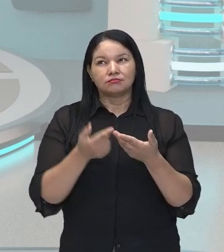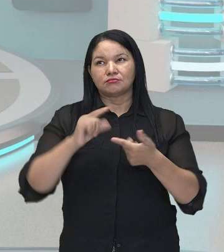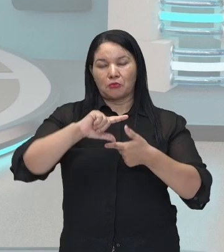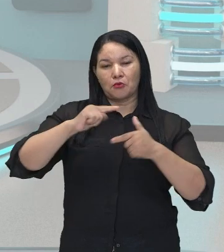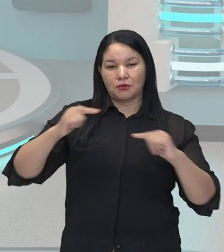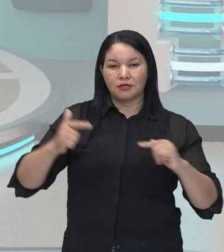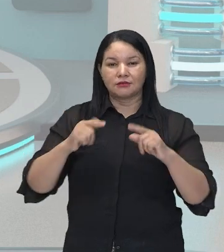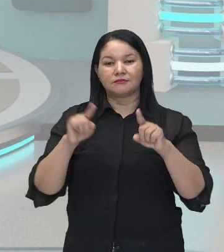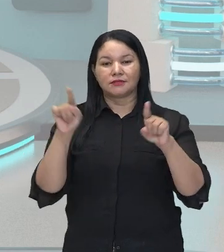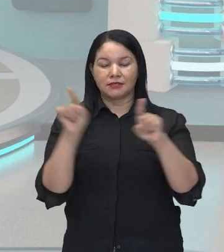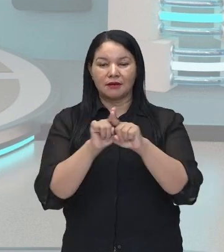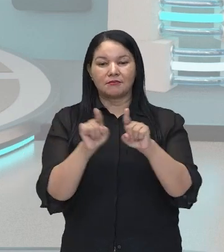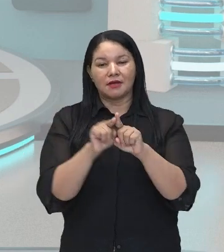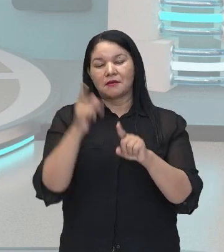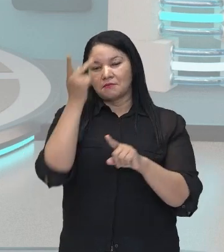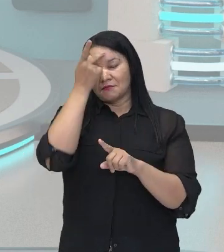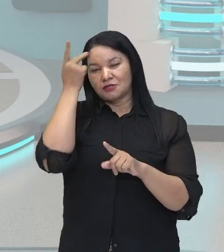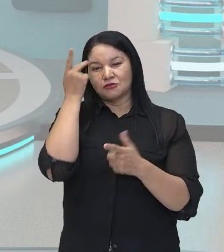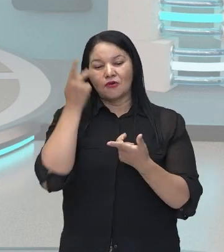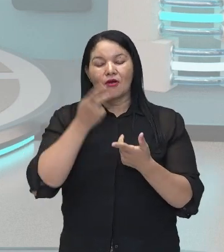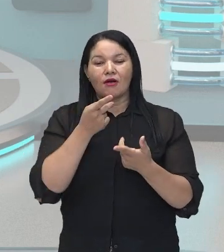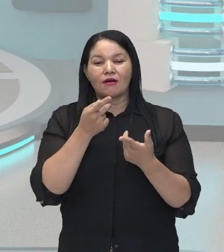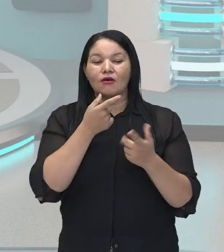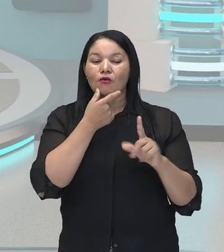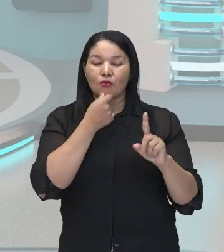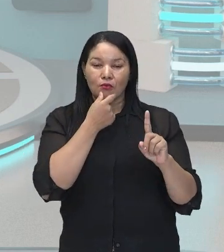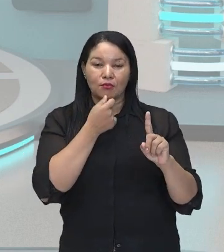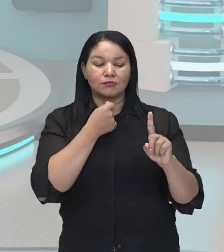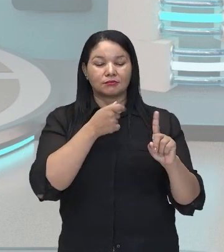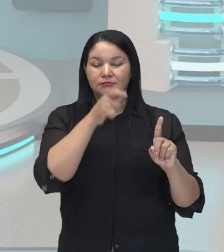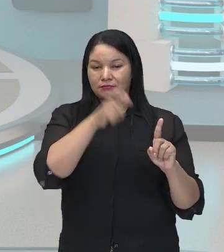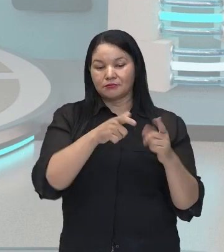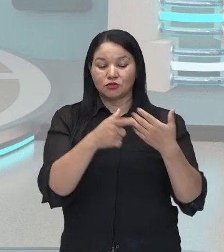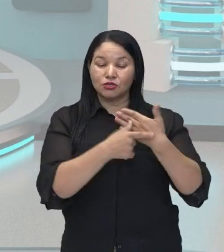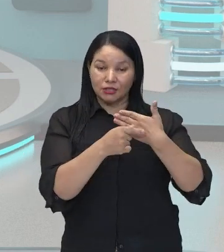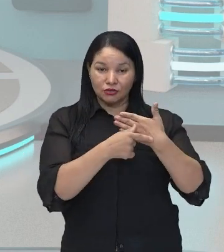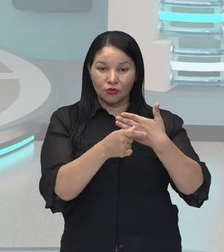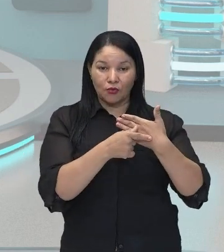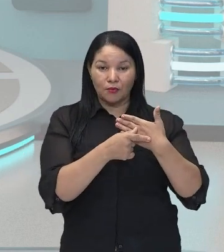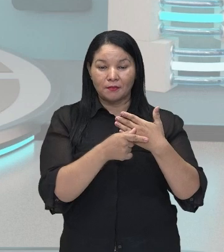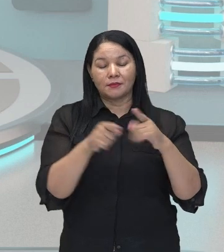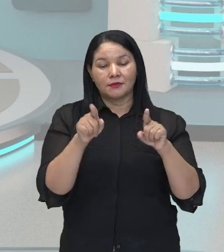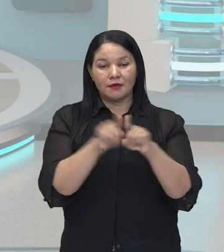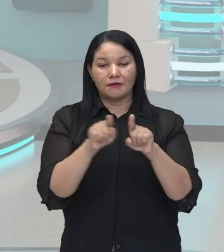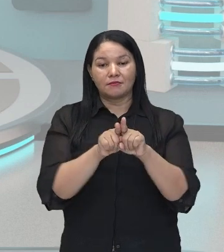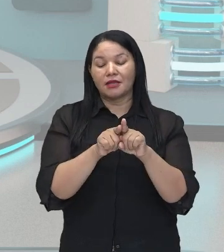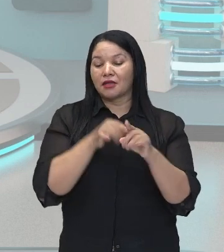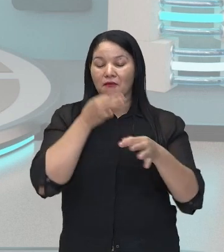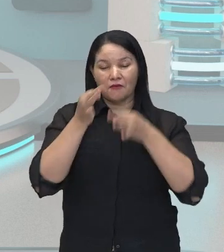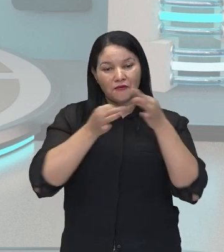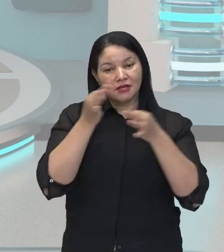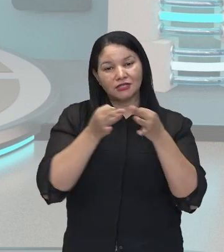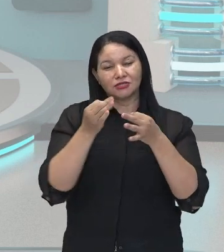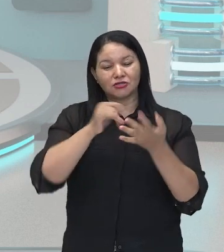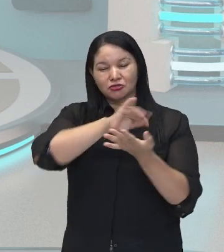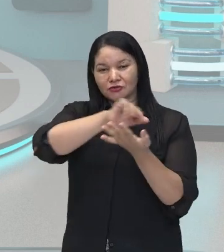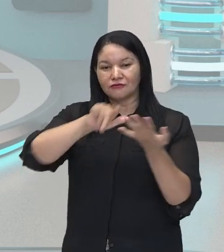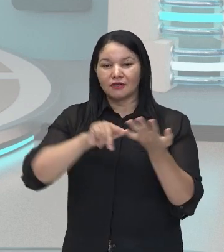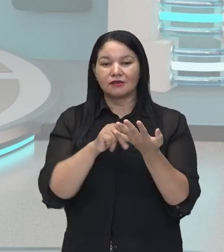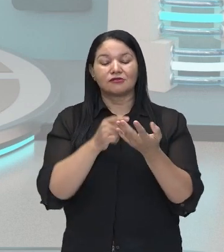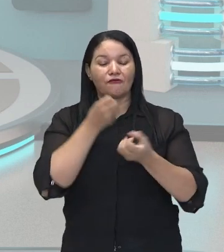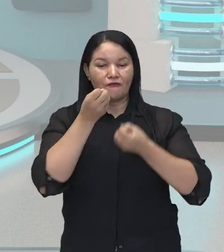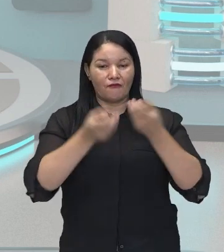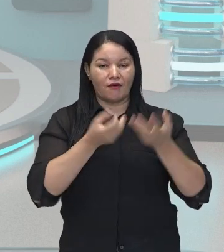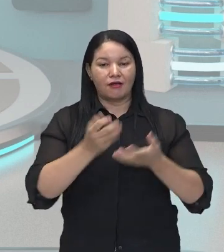22. Perceba que ele teceu duras críticas aos modernistas, falando que a produção